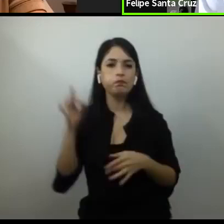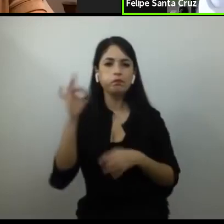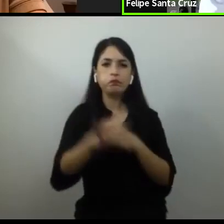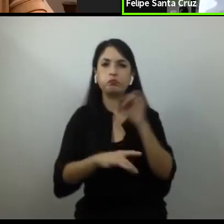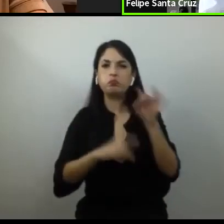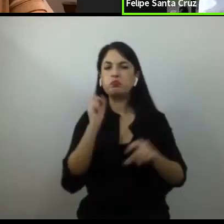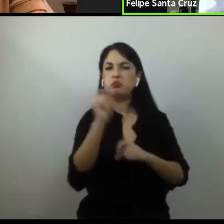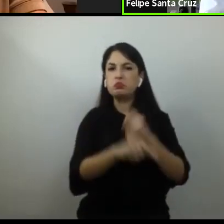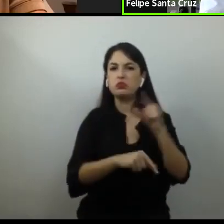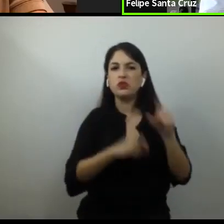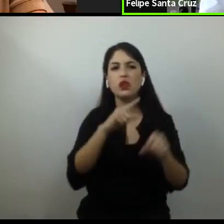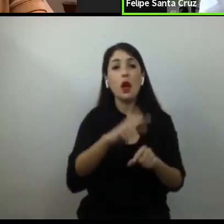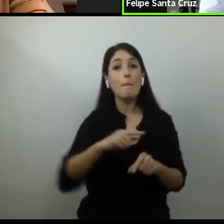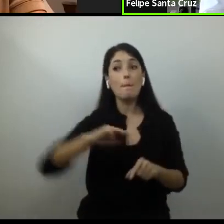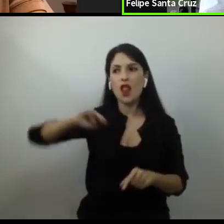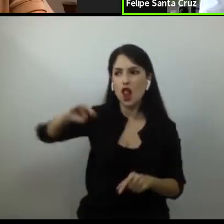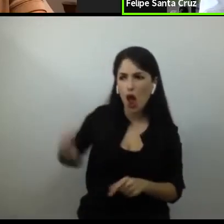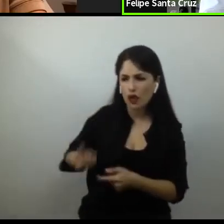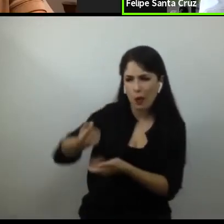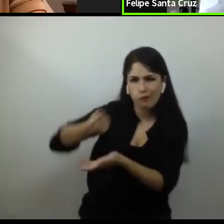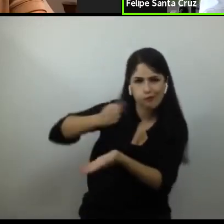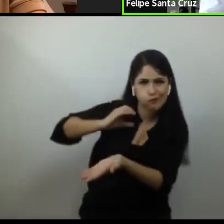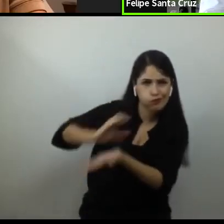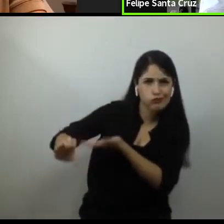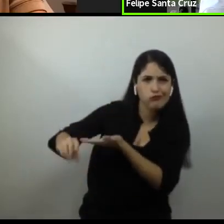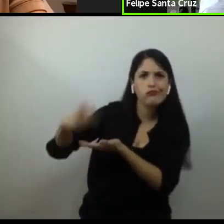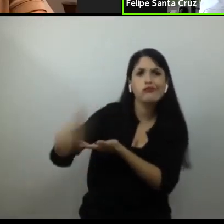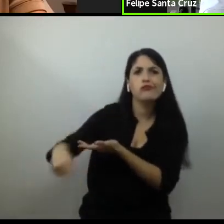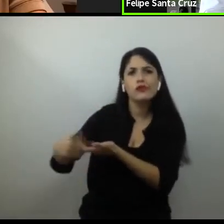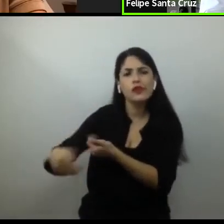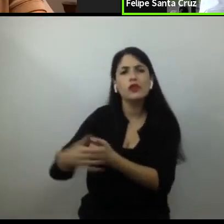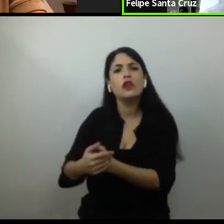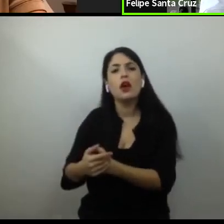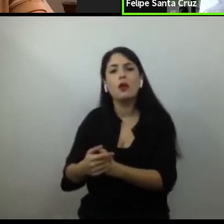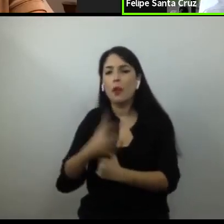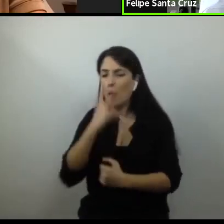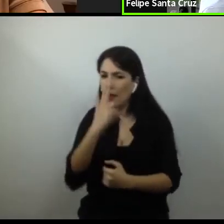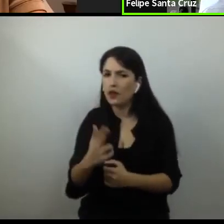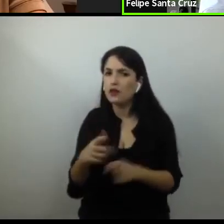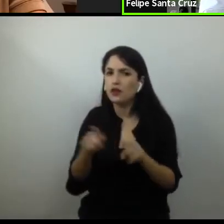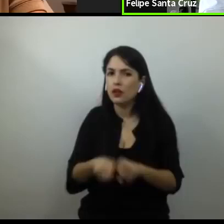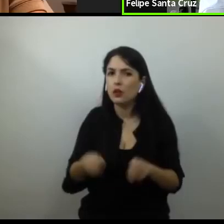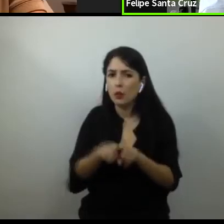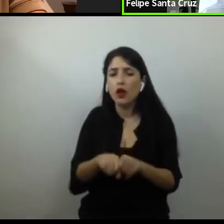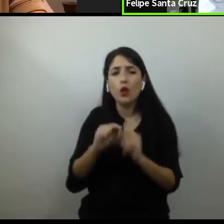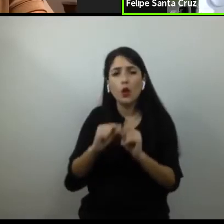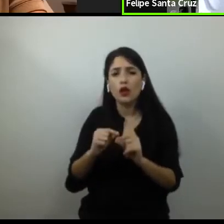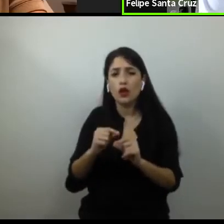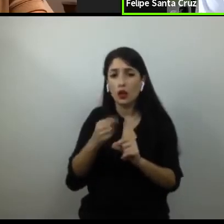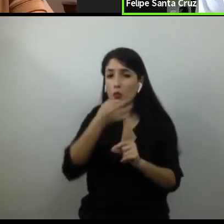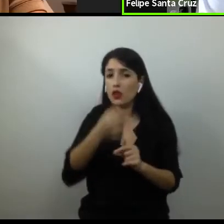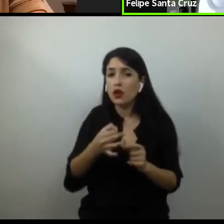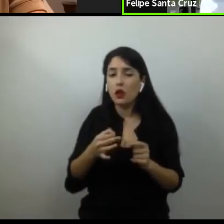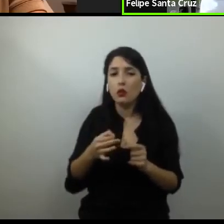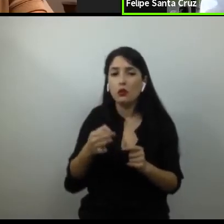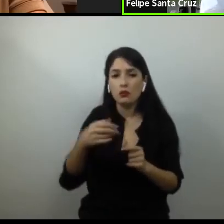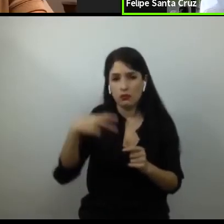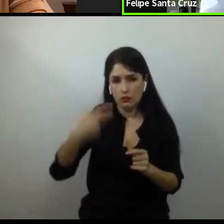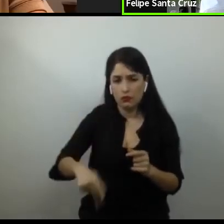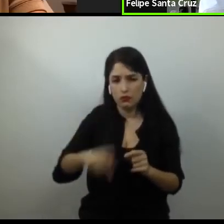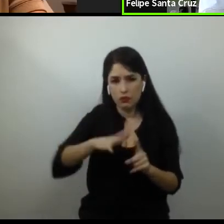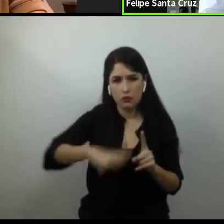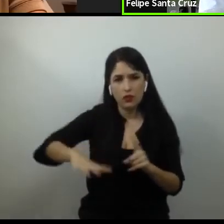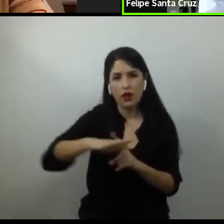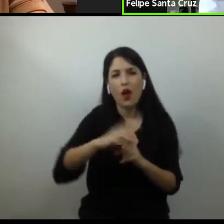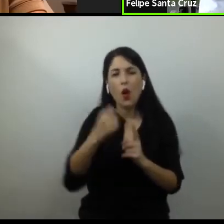estrutura milionária que foi montada de manipulação da vontade coletiva e da opinião pública. É muita ingenuidade de